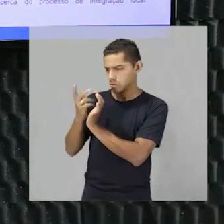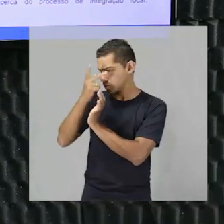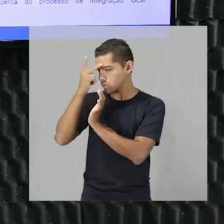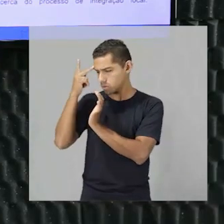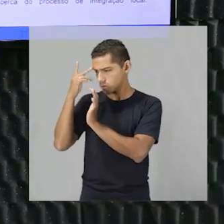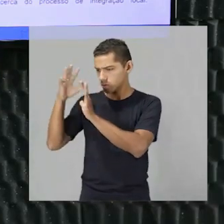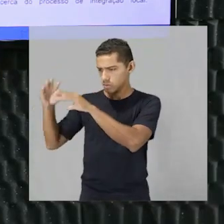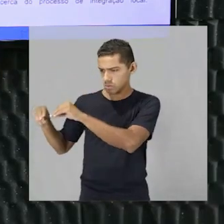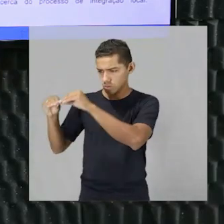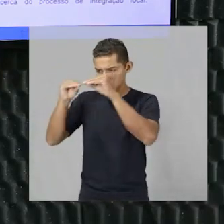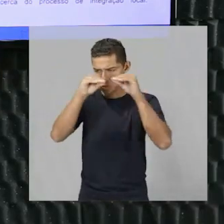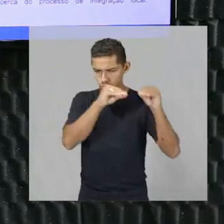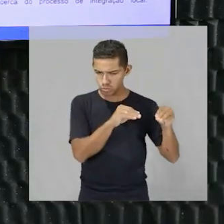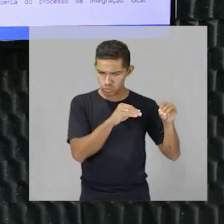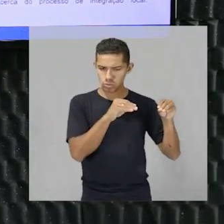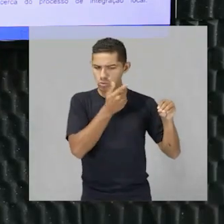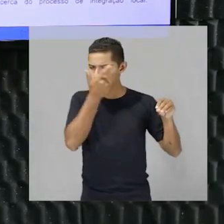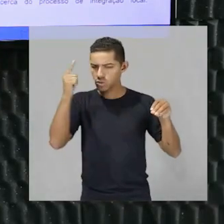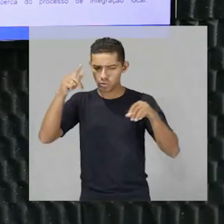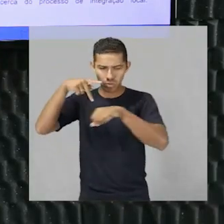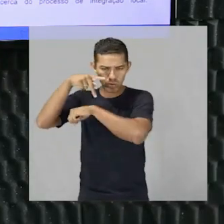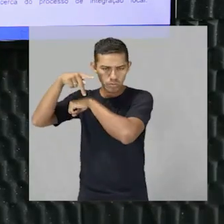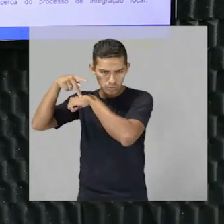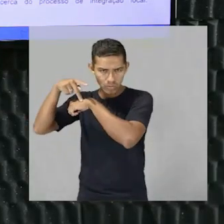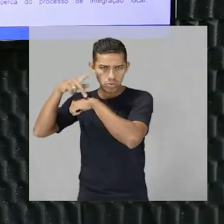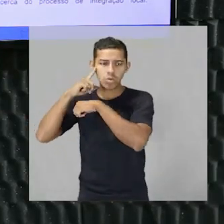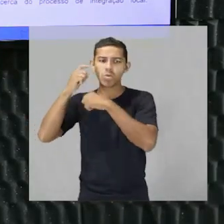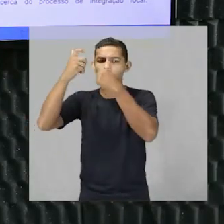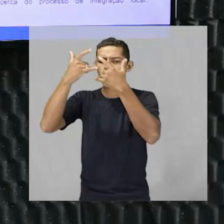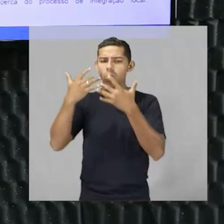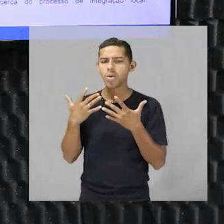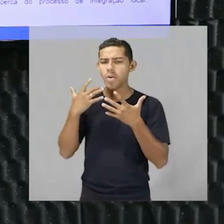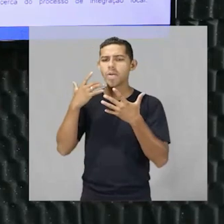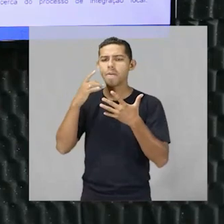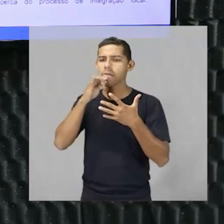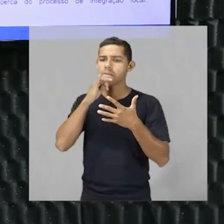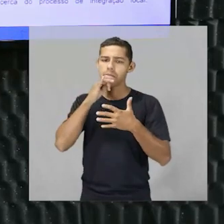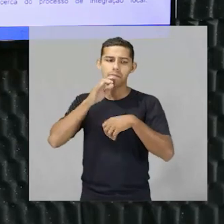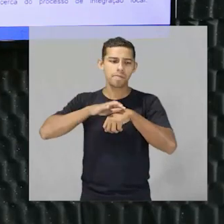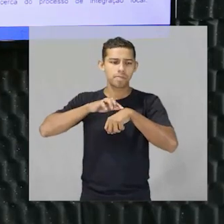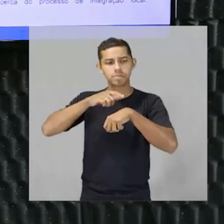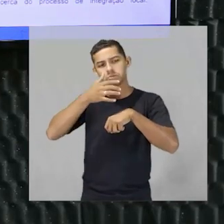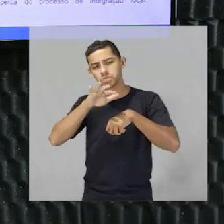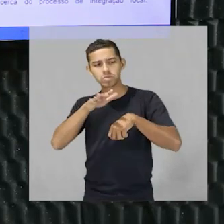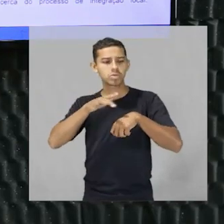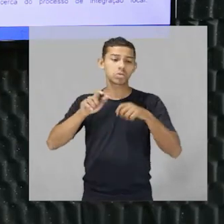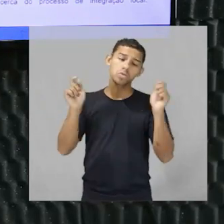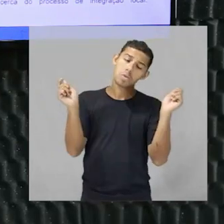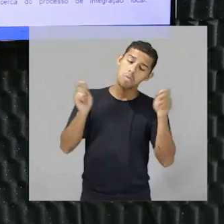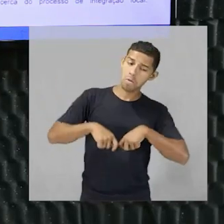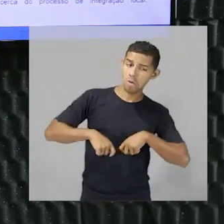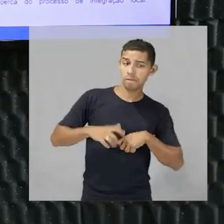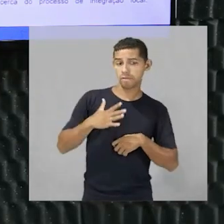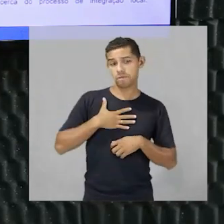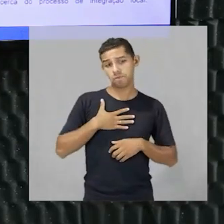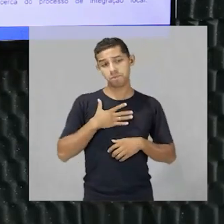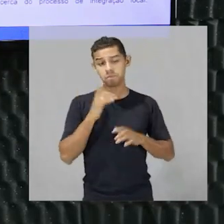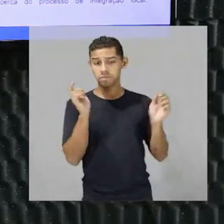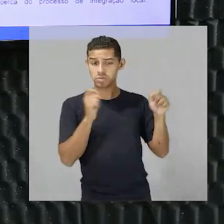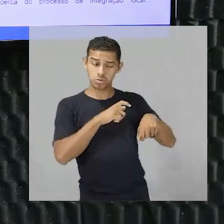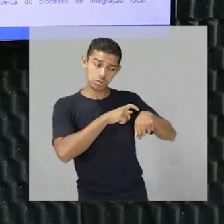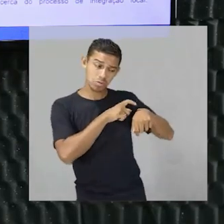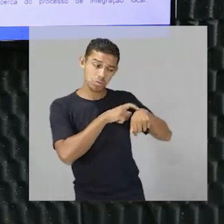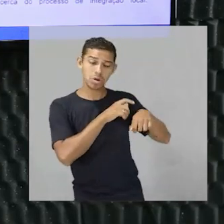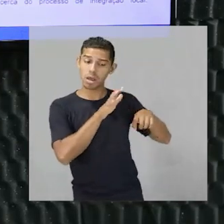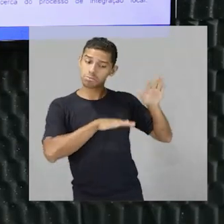si as noções de transitoriedade, tá? Provisoriedade e temporalidade, questões